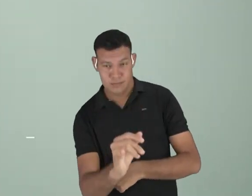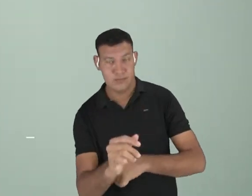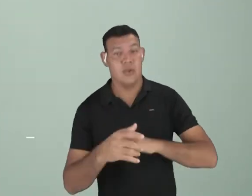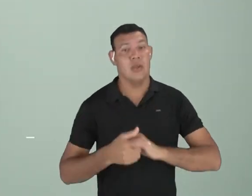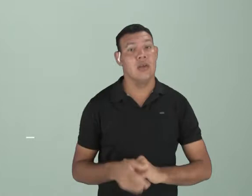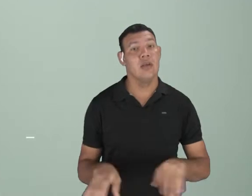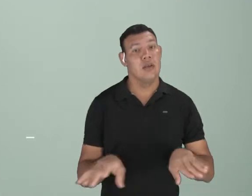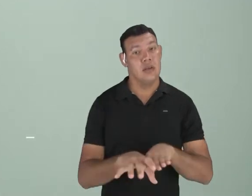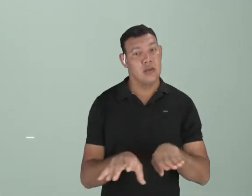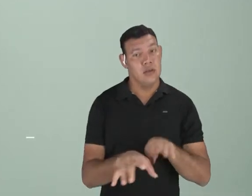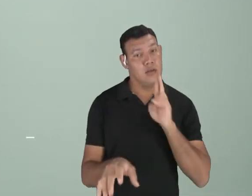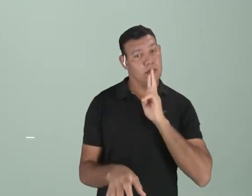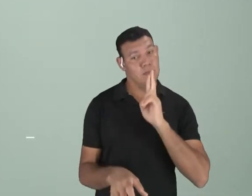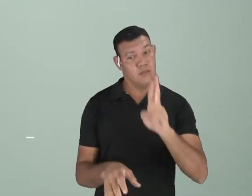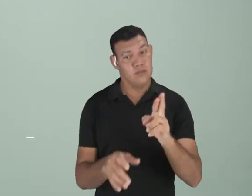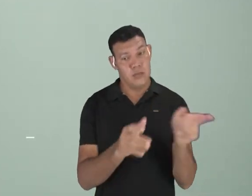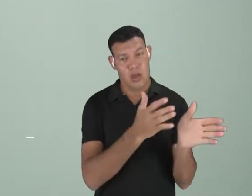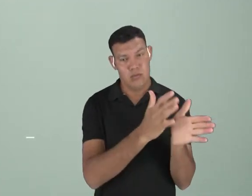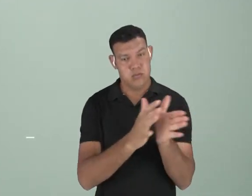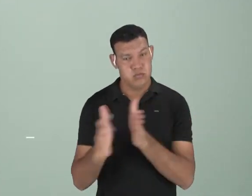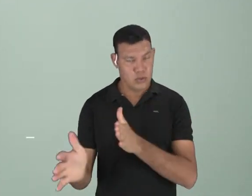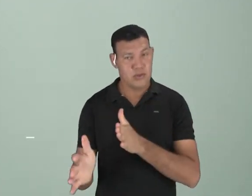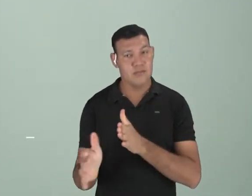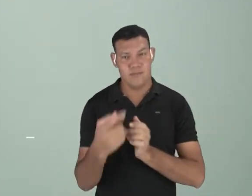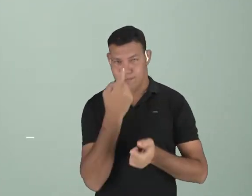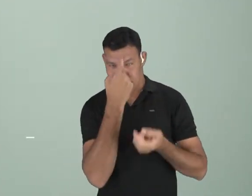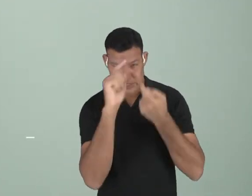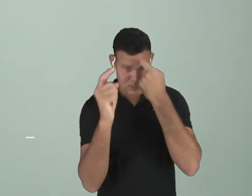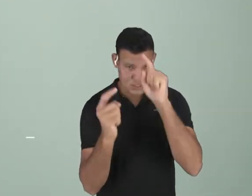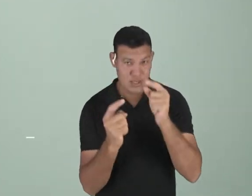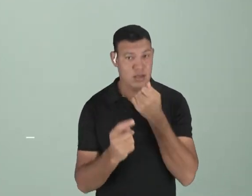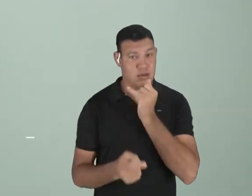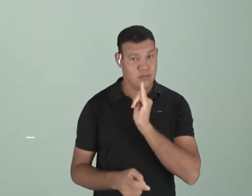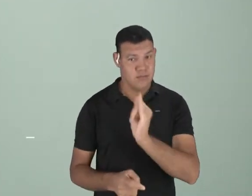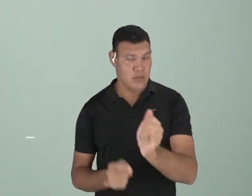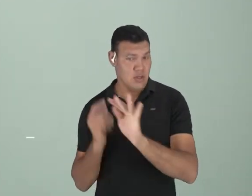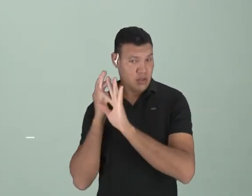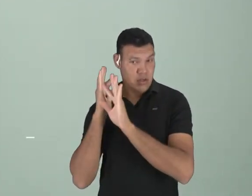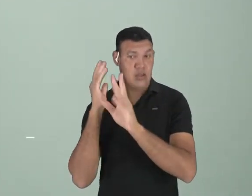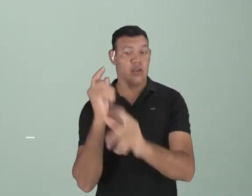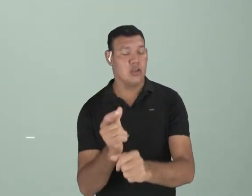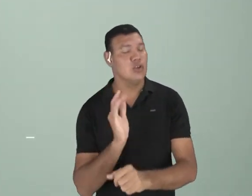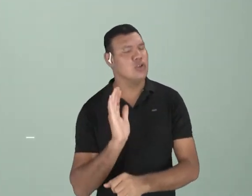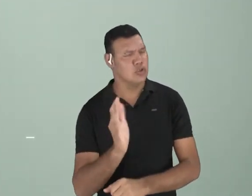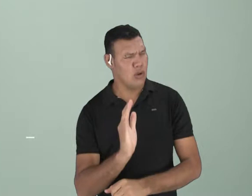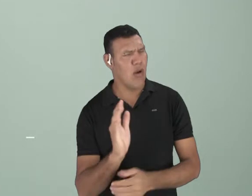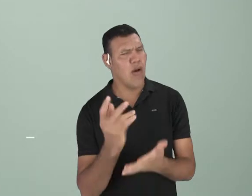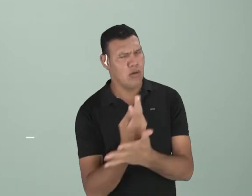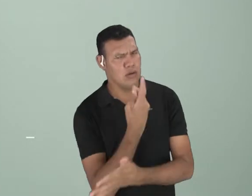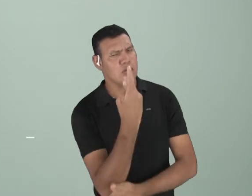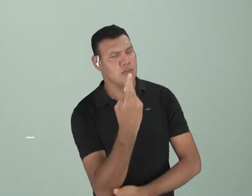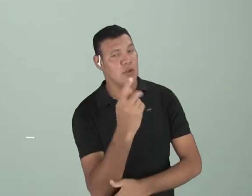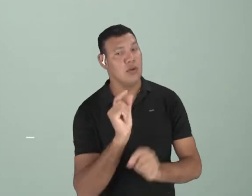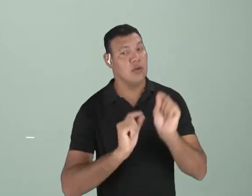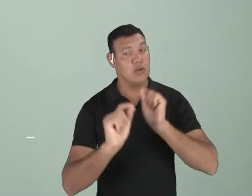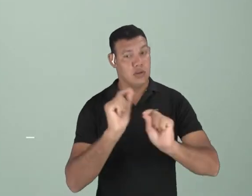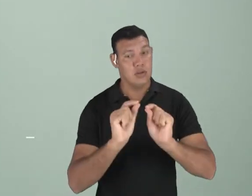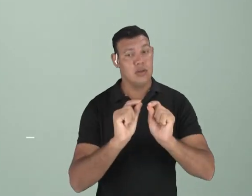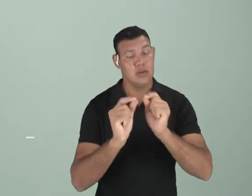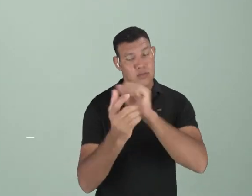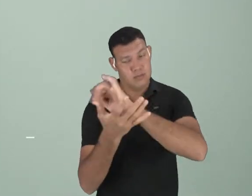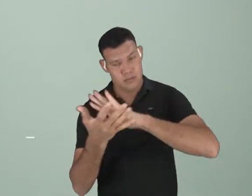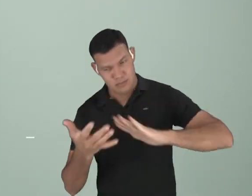são os impactos dos processos de geração de energia, tá? A revisão, como já vem acontecendo, vai ser por resolução de exercícios, tá? É uma maneira